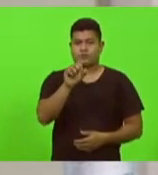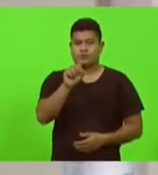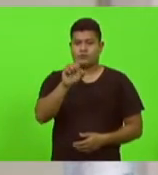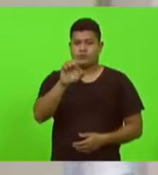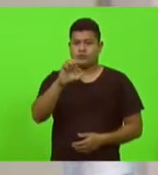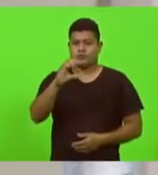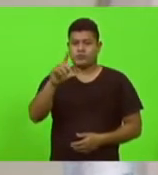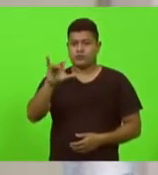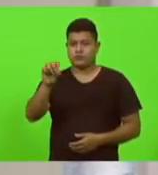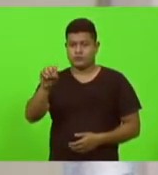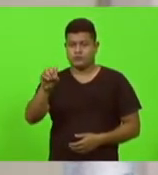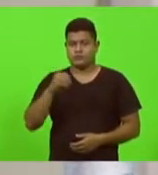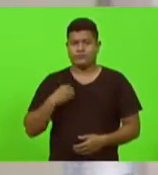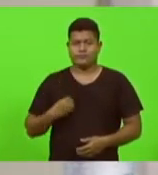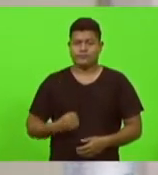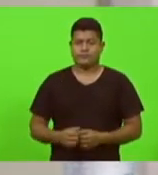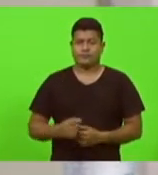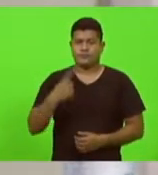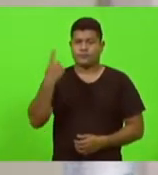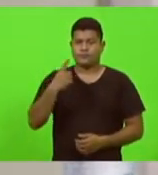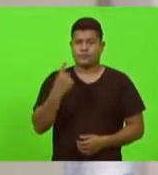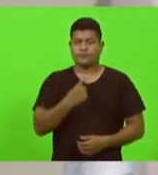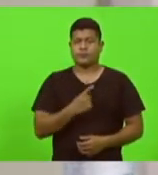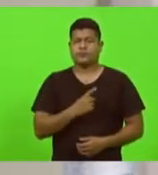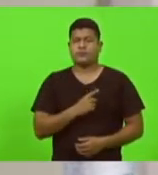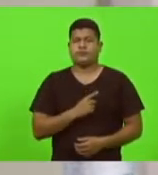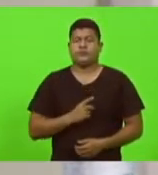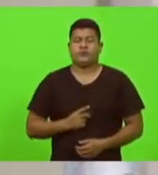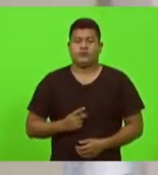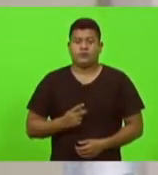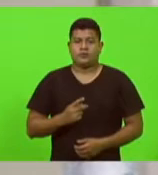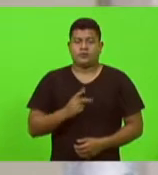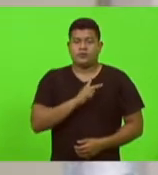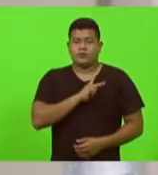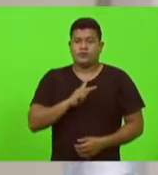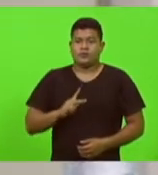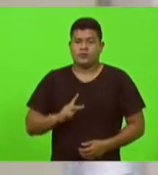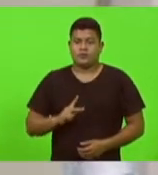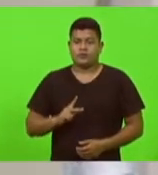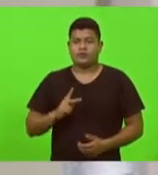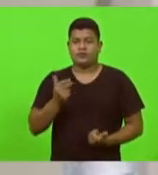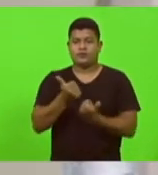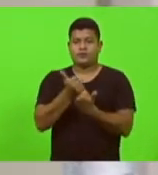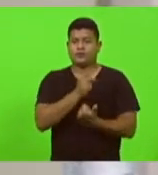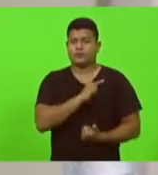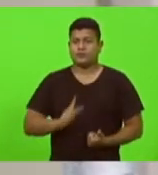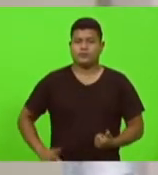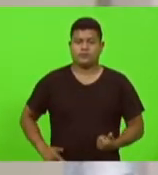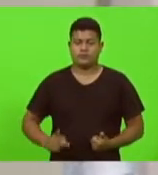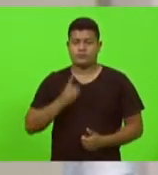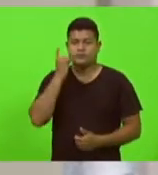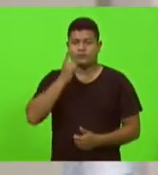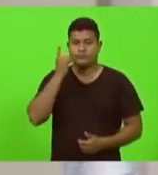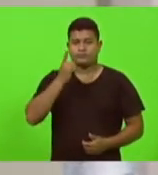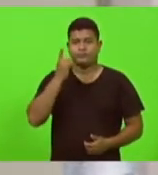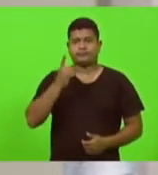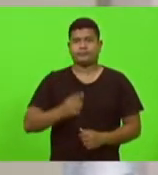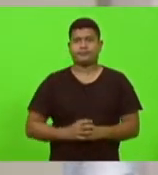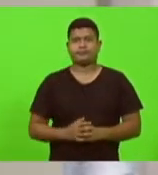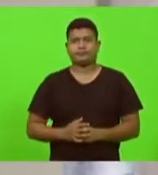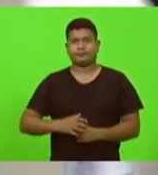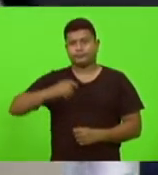Excelentíssimo senhor primeiro vice-presidente da Assembleia Legislativa do Estado de Santa Catarina, deputado Maurício Scudlark. E